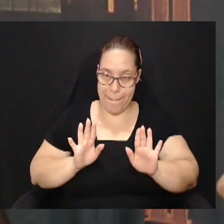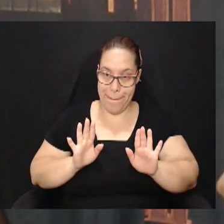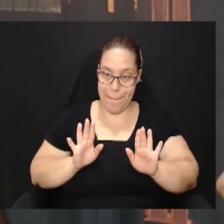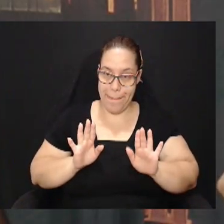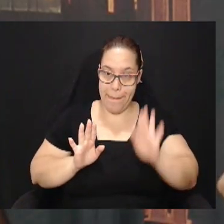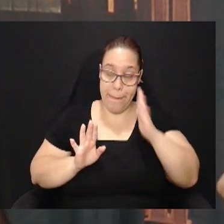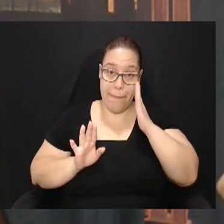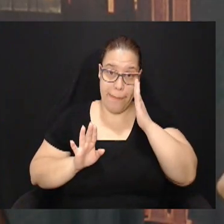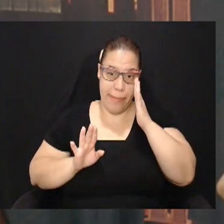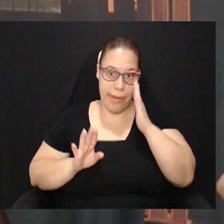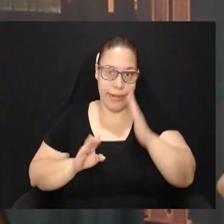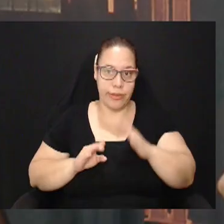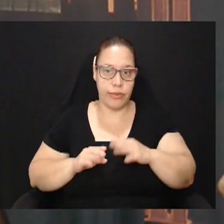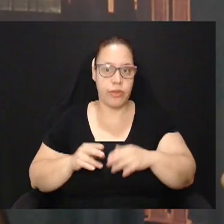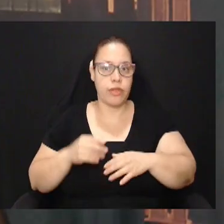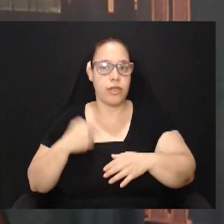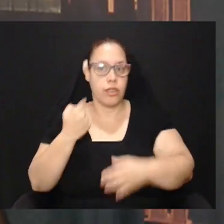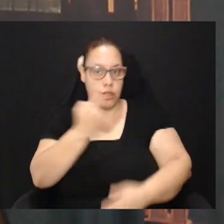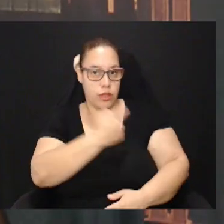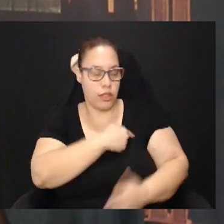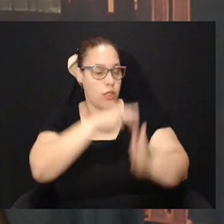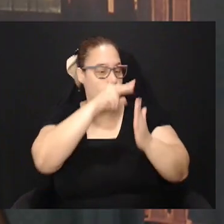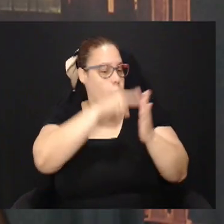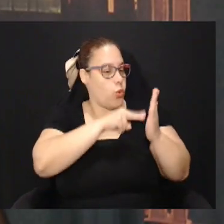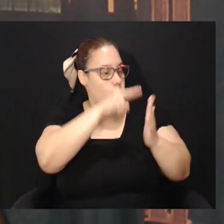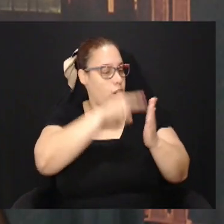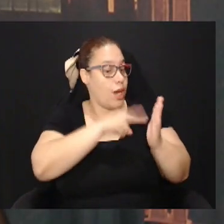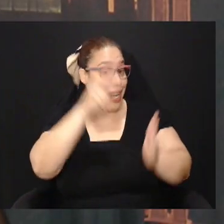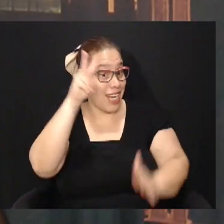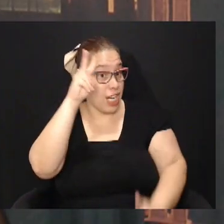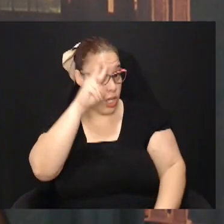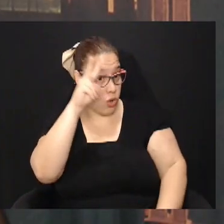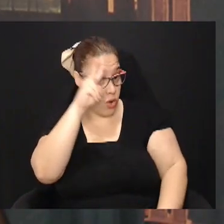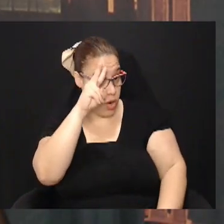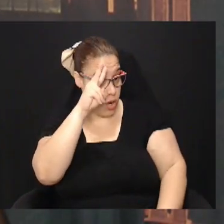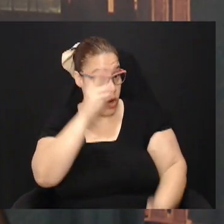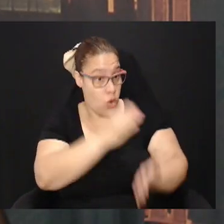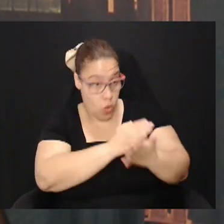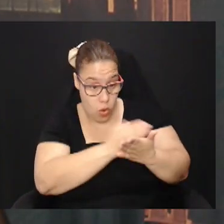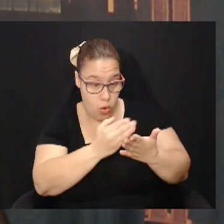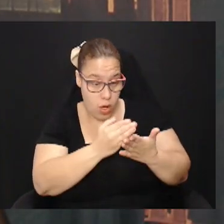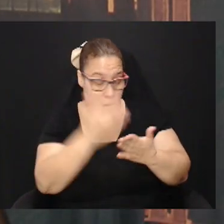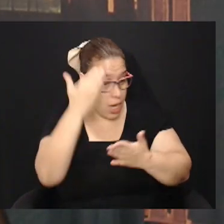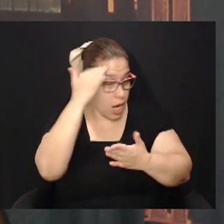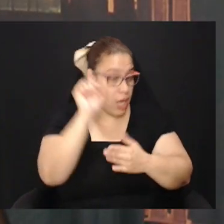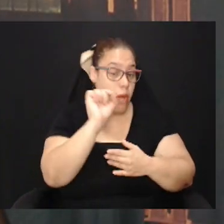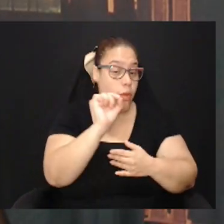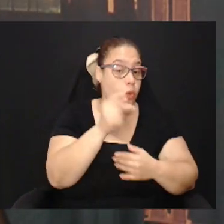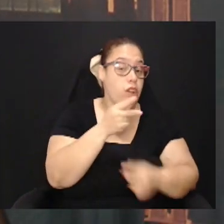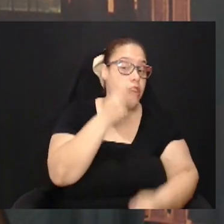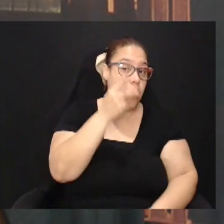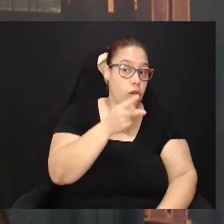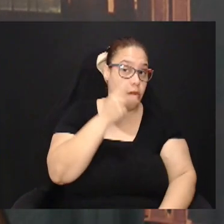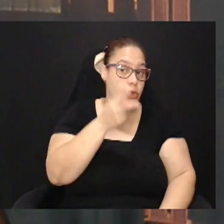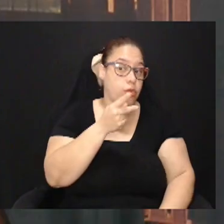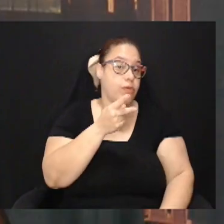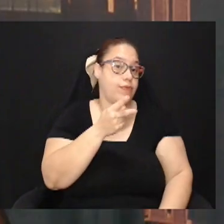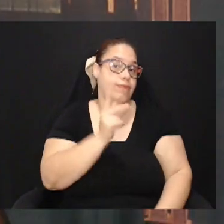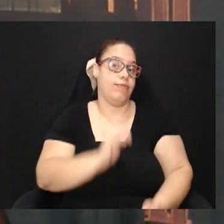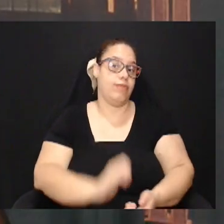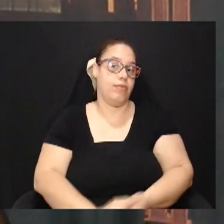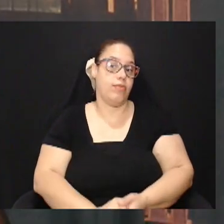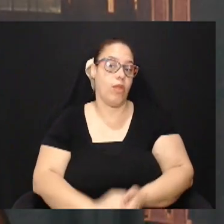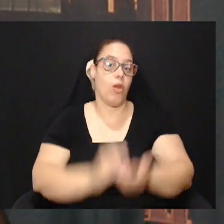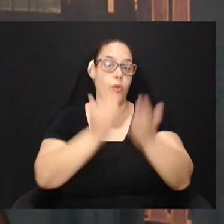Vamos ler a sinopse do filme. Sim. Vamos saber do que se trata. um paralelo um